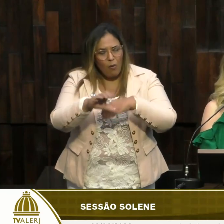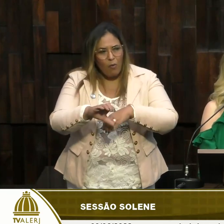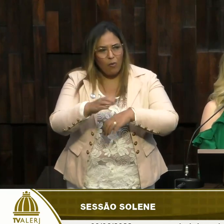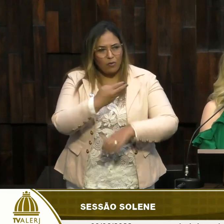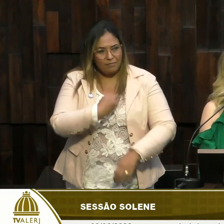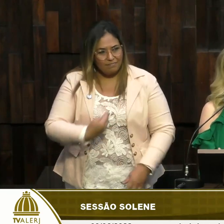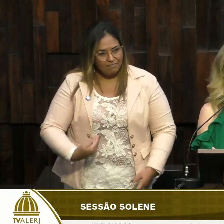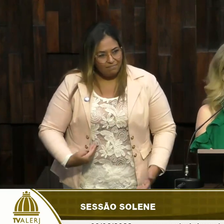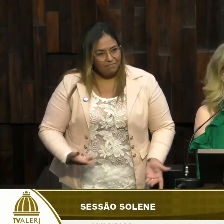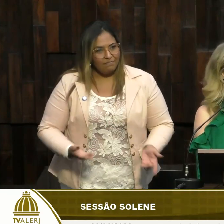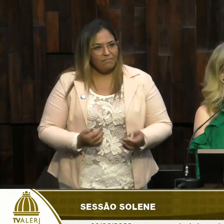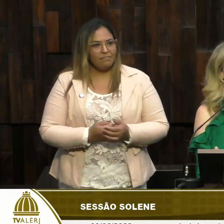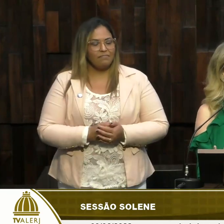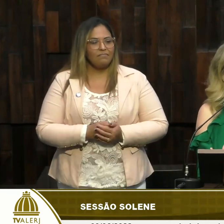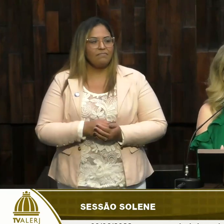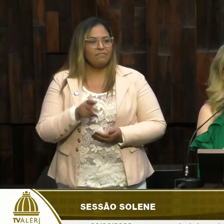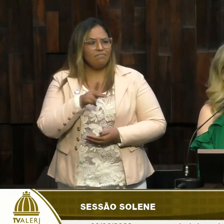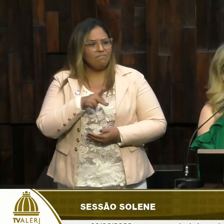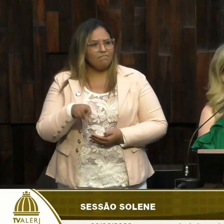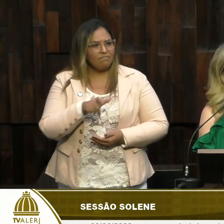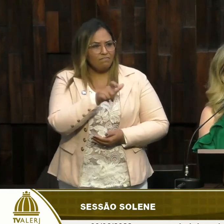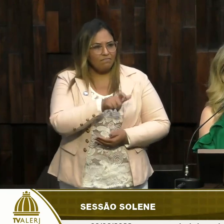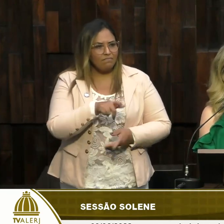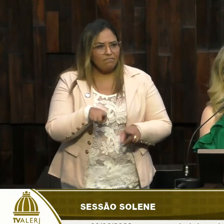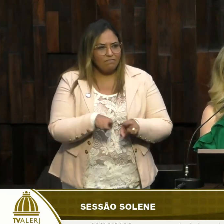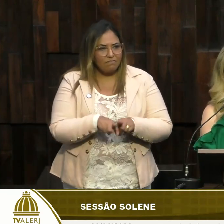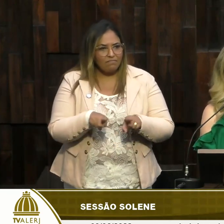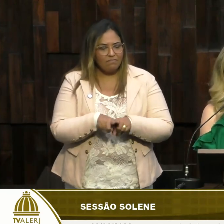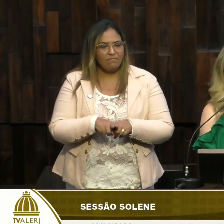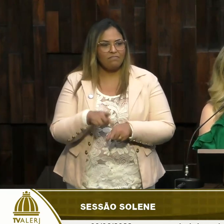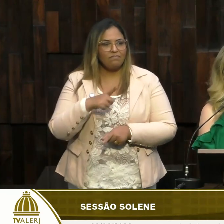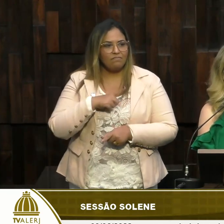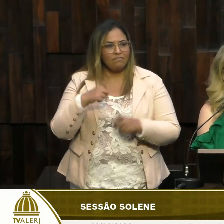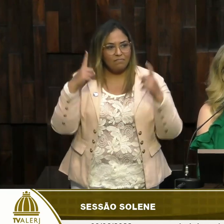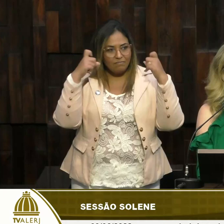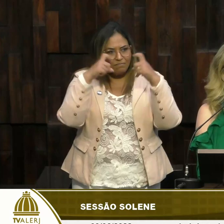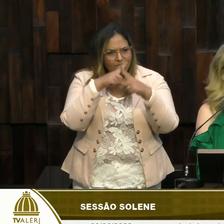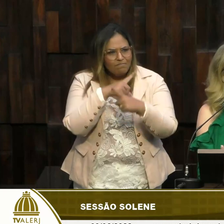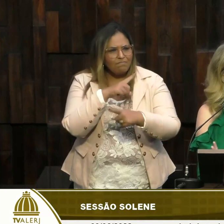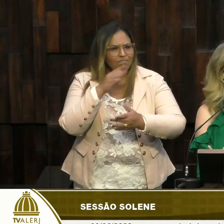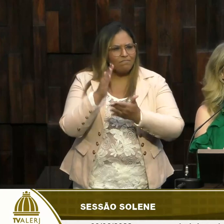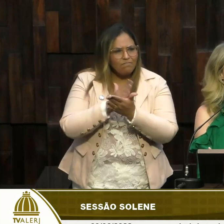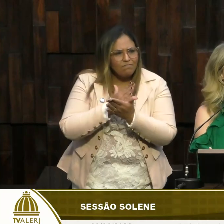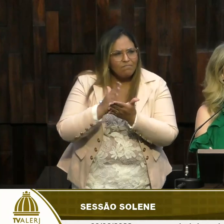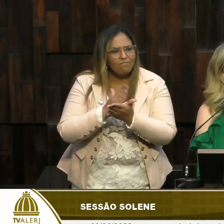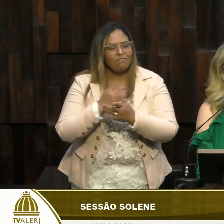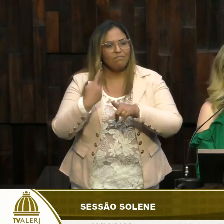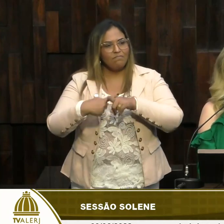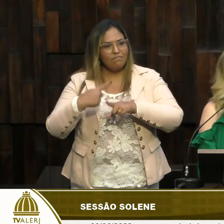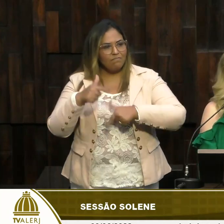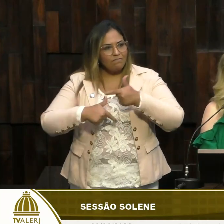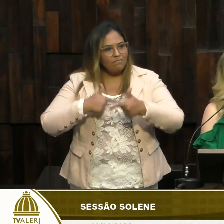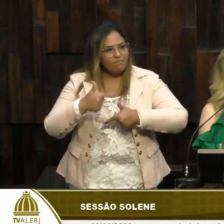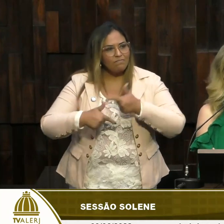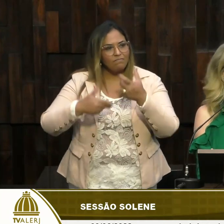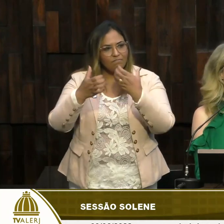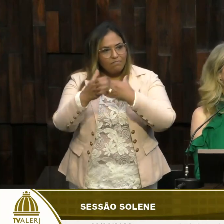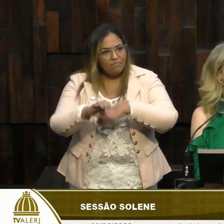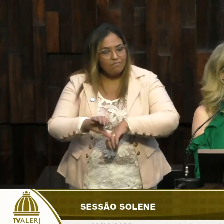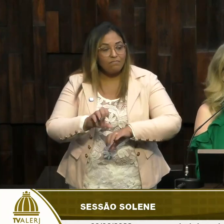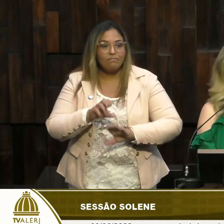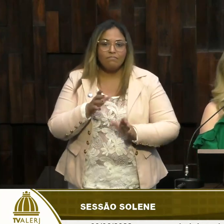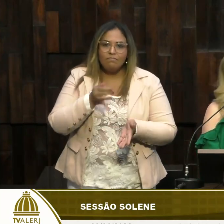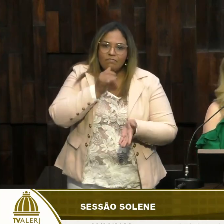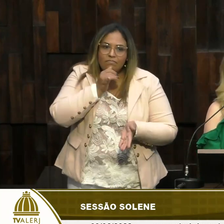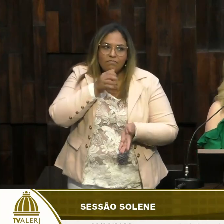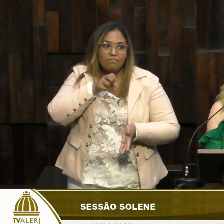É, como professora, também existe uma dificuldade, porque nós trabalhamos nos cursinhos, e aí, se tem concurso,